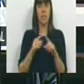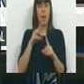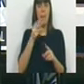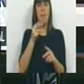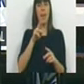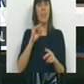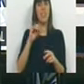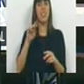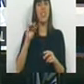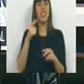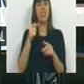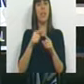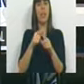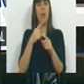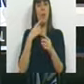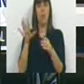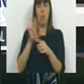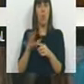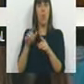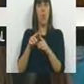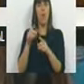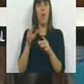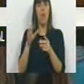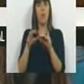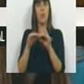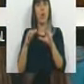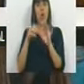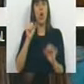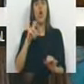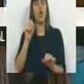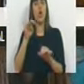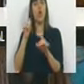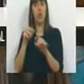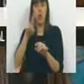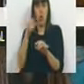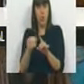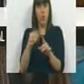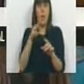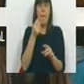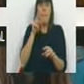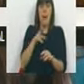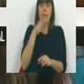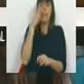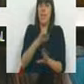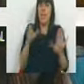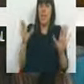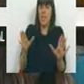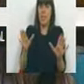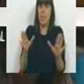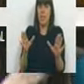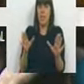marxista. Marxista na versão grosso. Na versão grosso. Porque foi grosso Marx que disse: